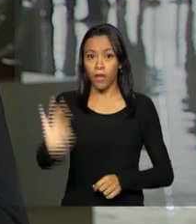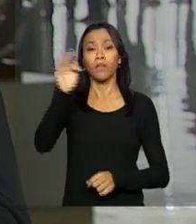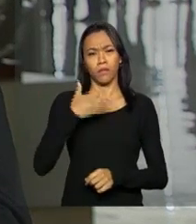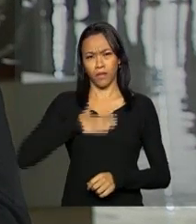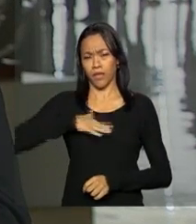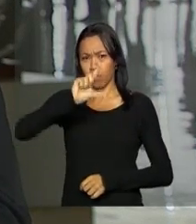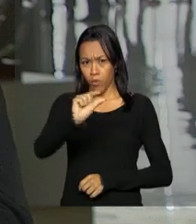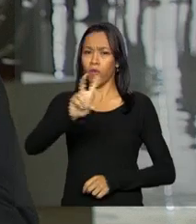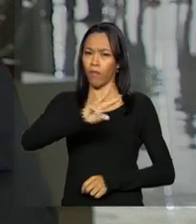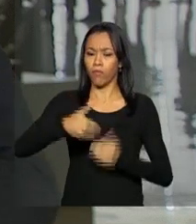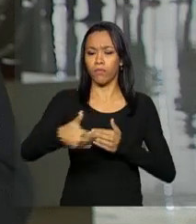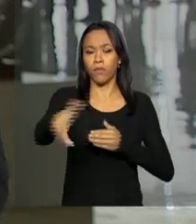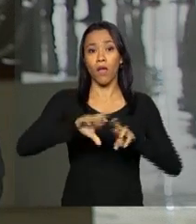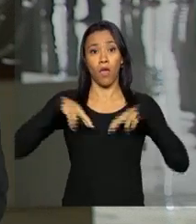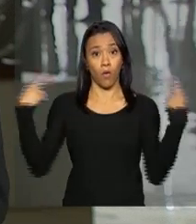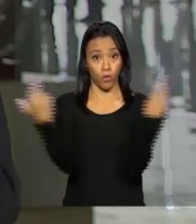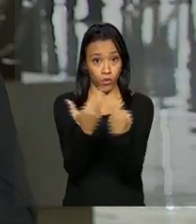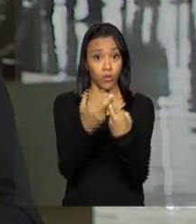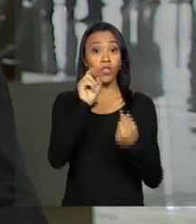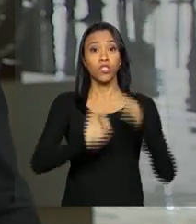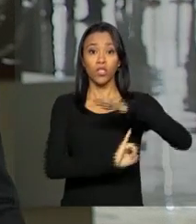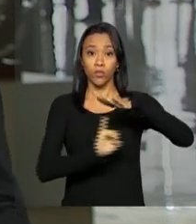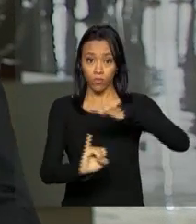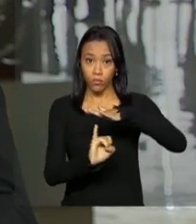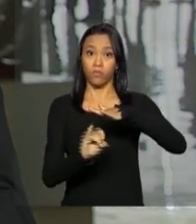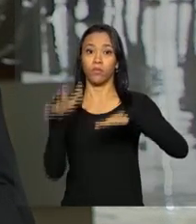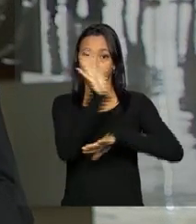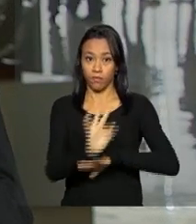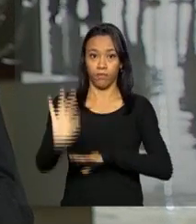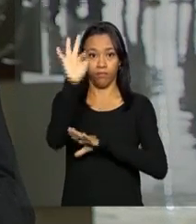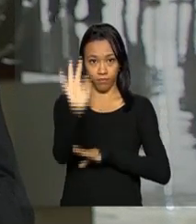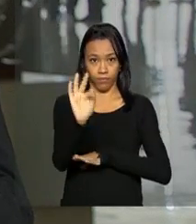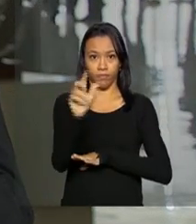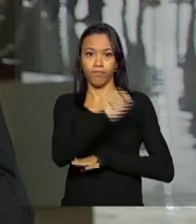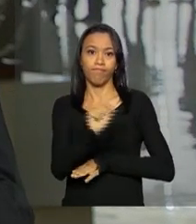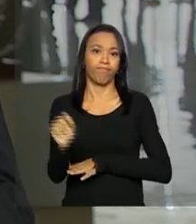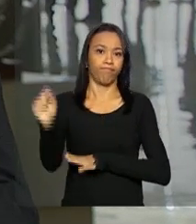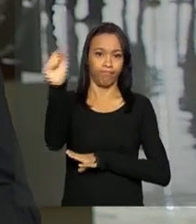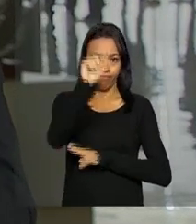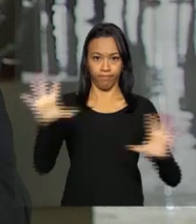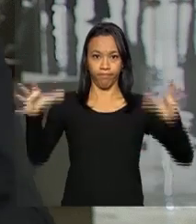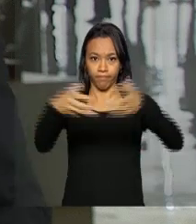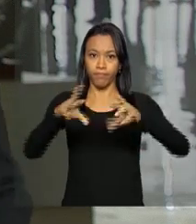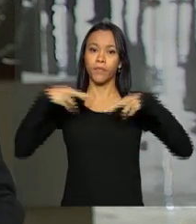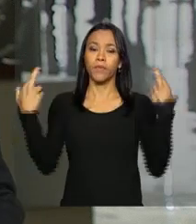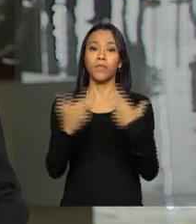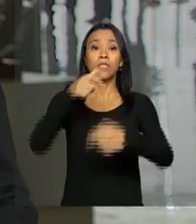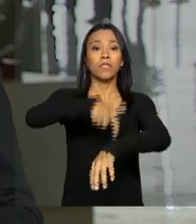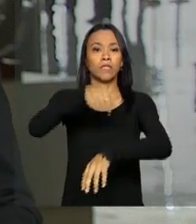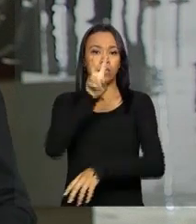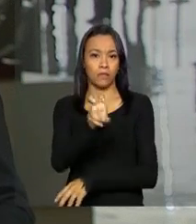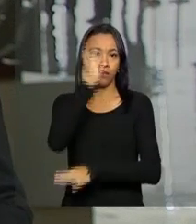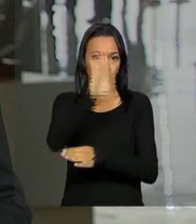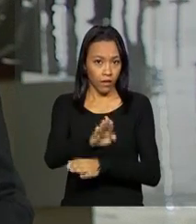reitores só que dessa vez são reitores de institutos de educação Tecnologia e Ciência às 5 horas da tarde a